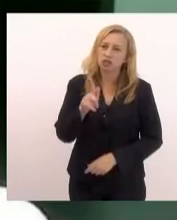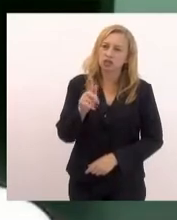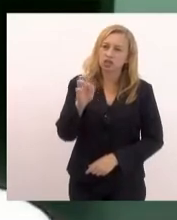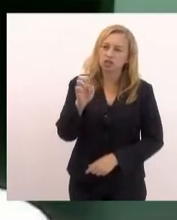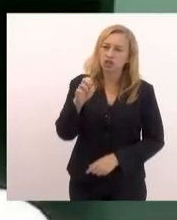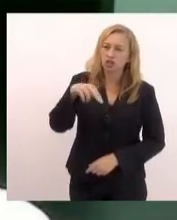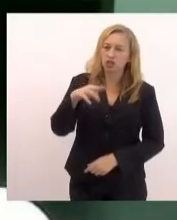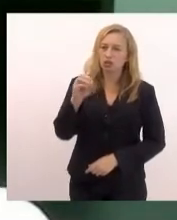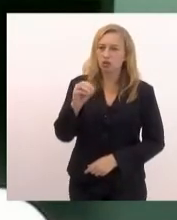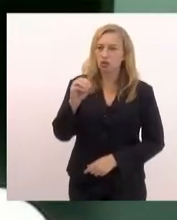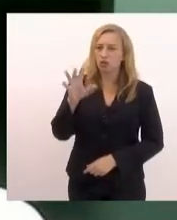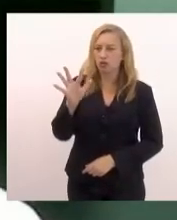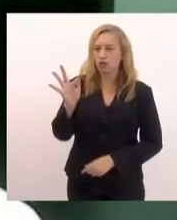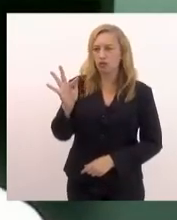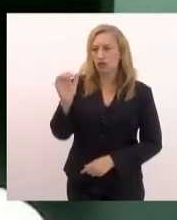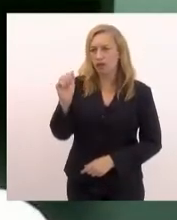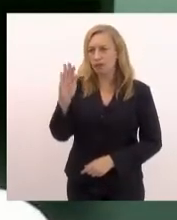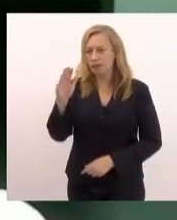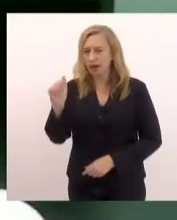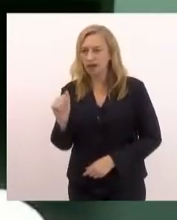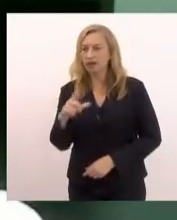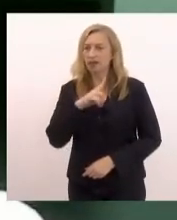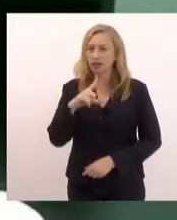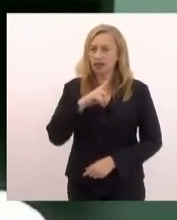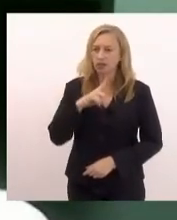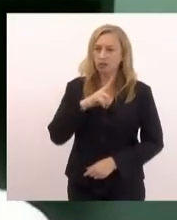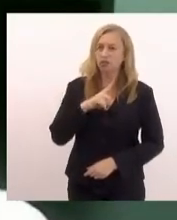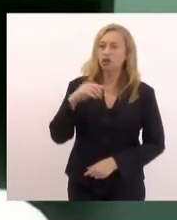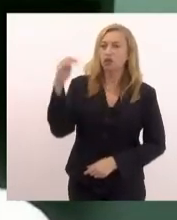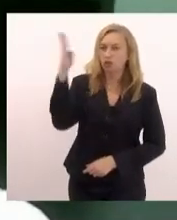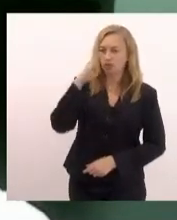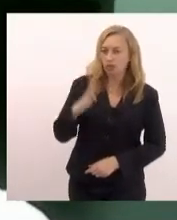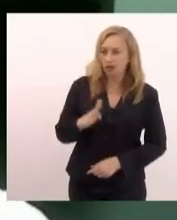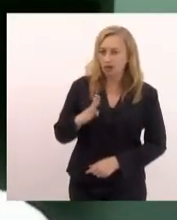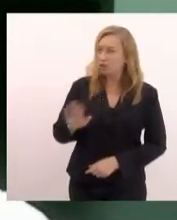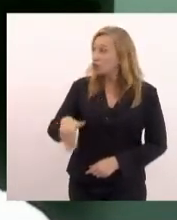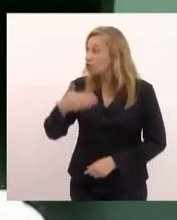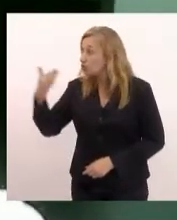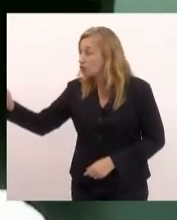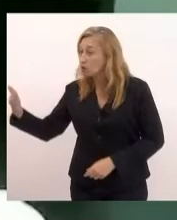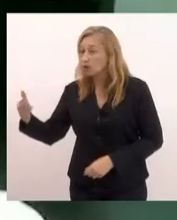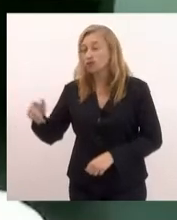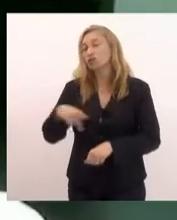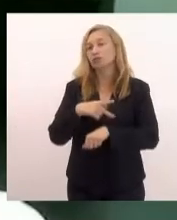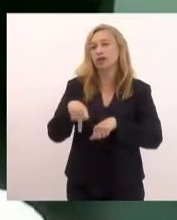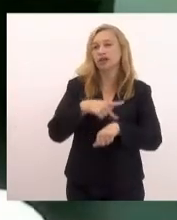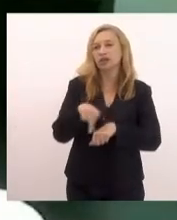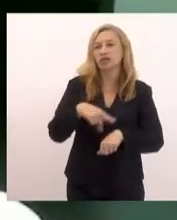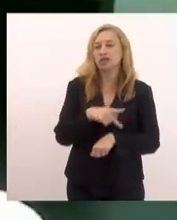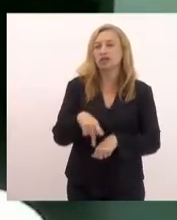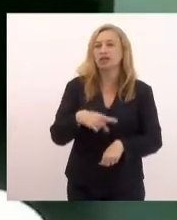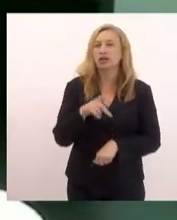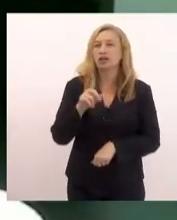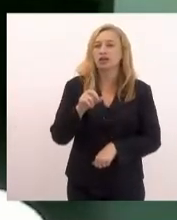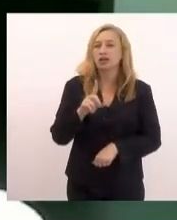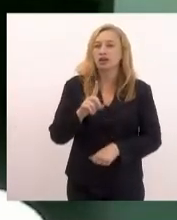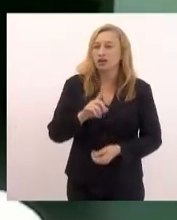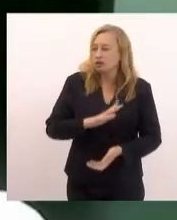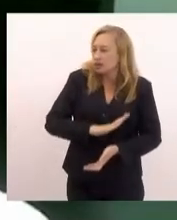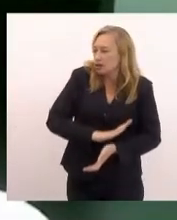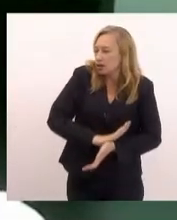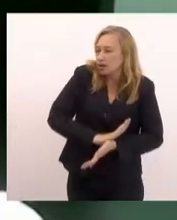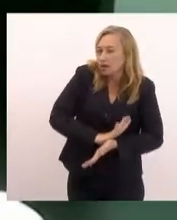xenófoba que temos não só no Brasil, como no Rio de Janeiro. A xenofobia é algo central